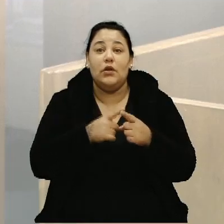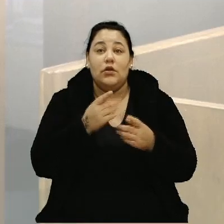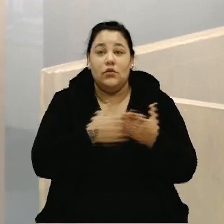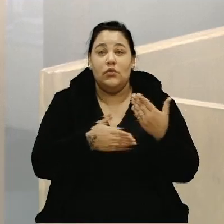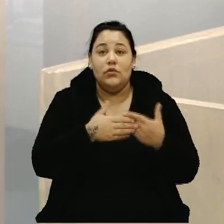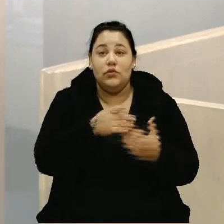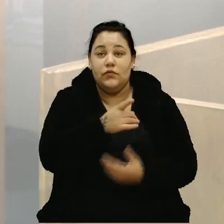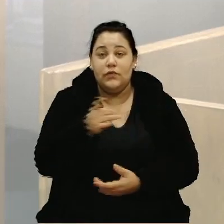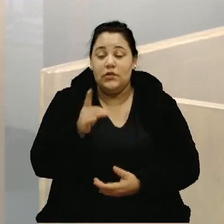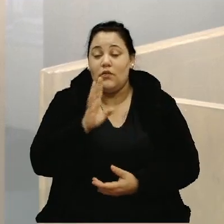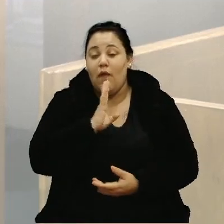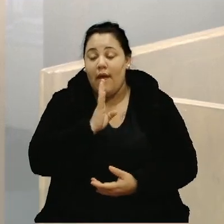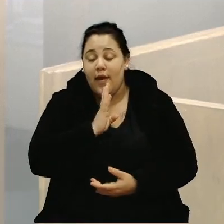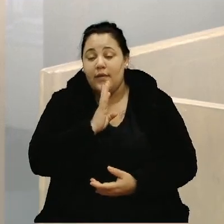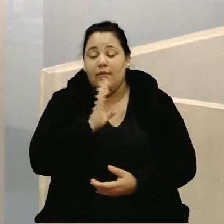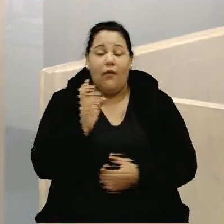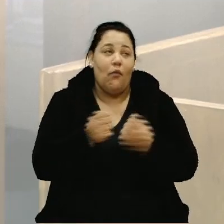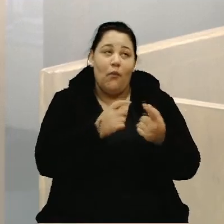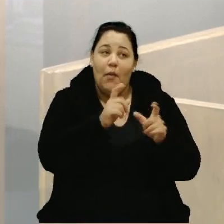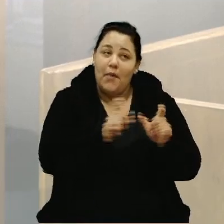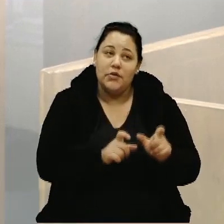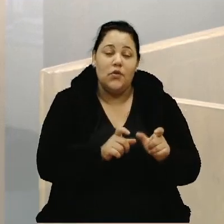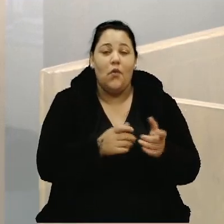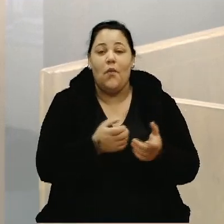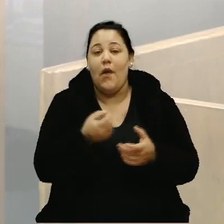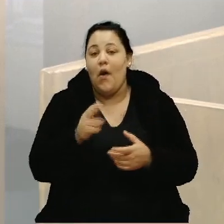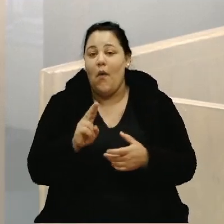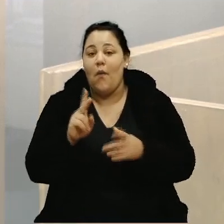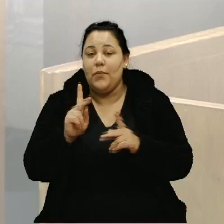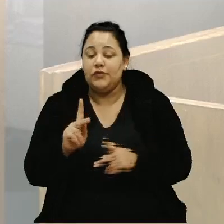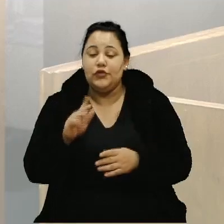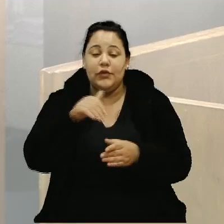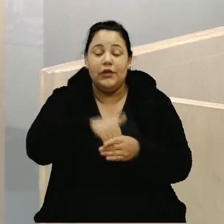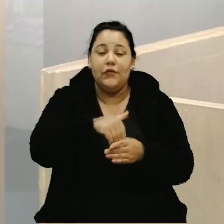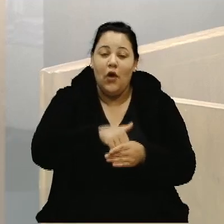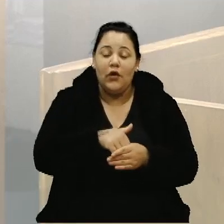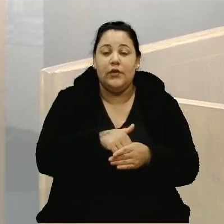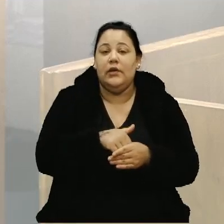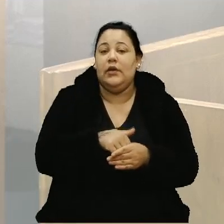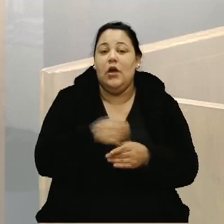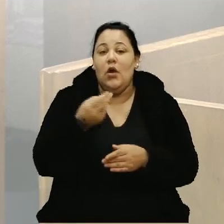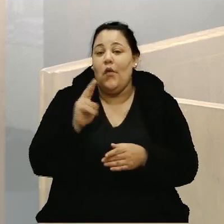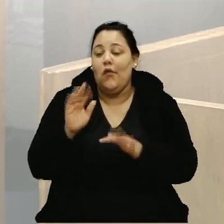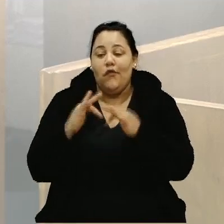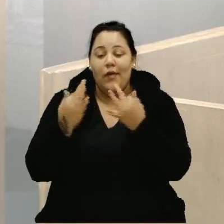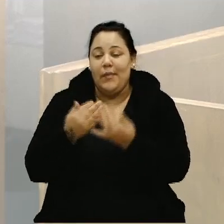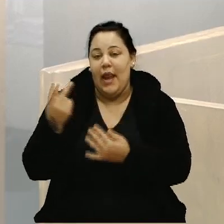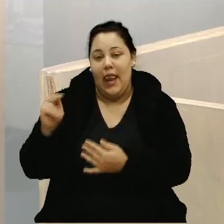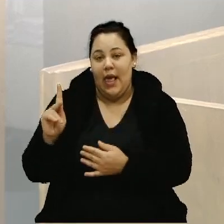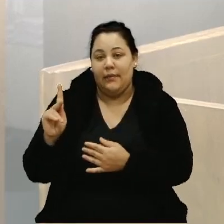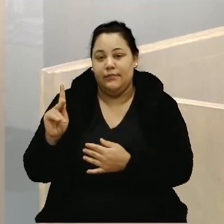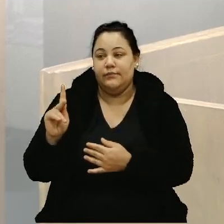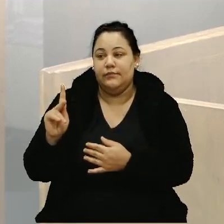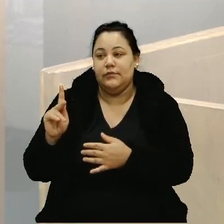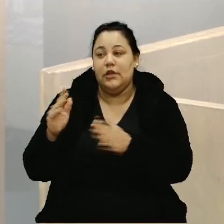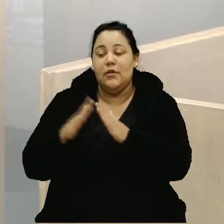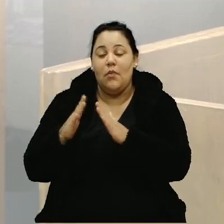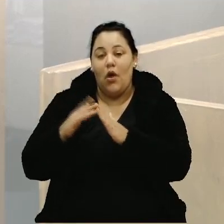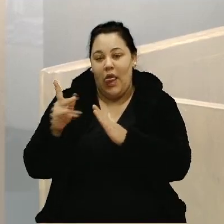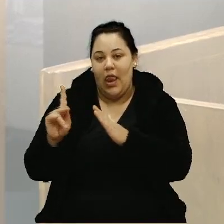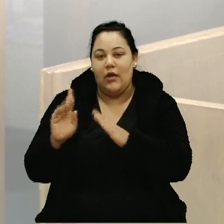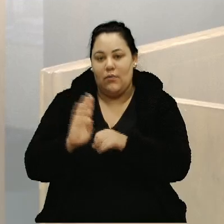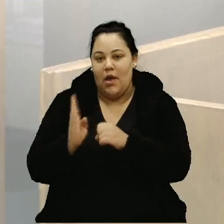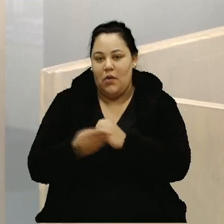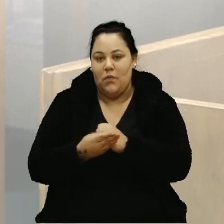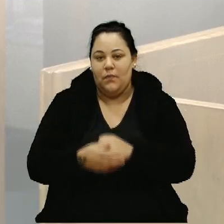algum conhecido, algum eleitor ou algum parente daquela região, né? Eu